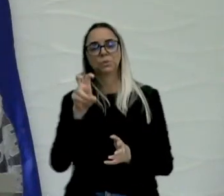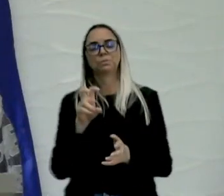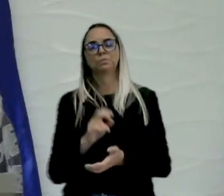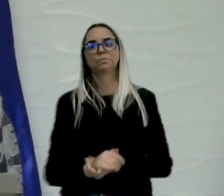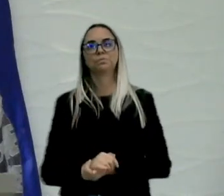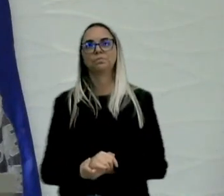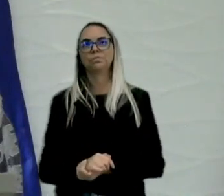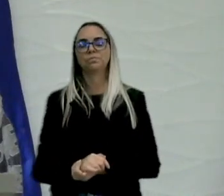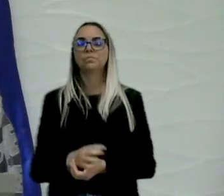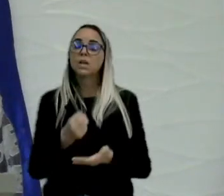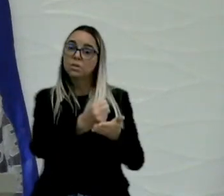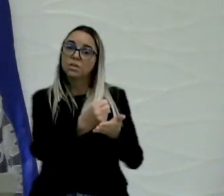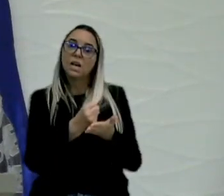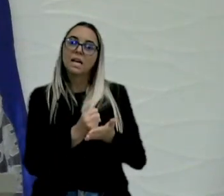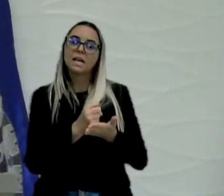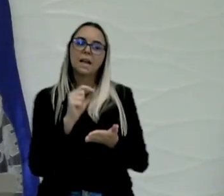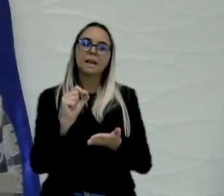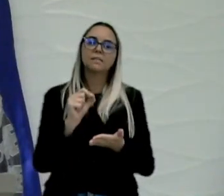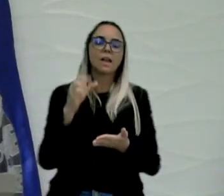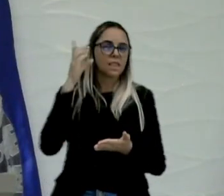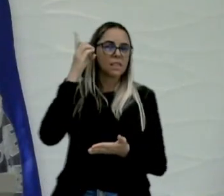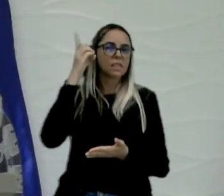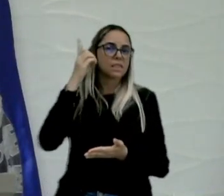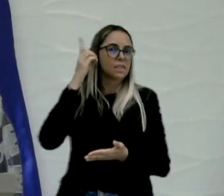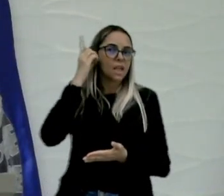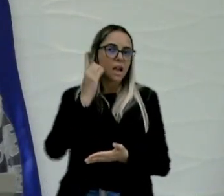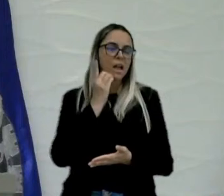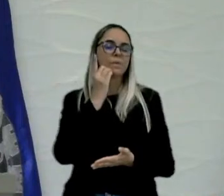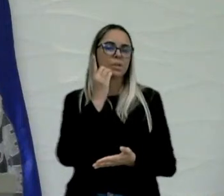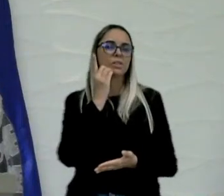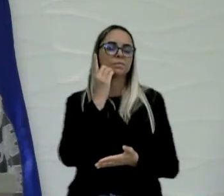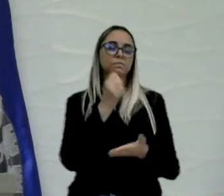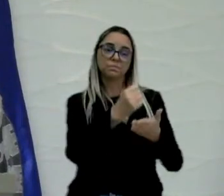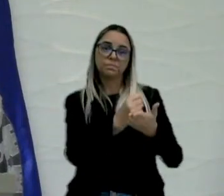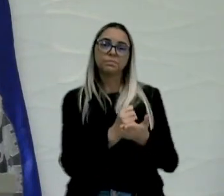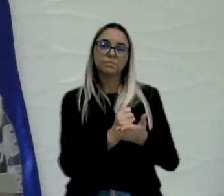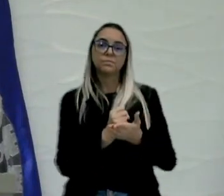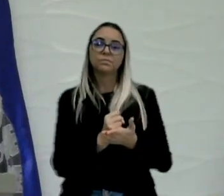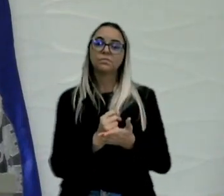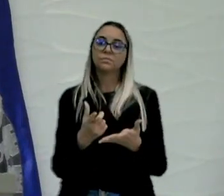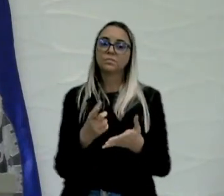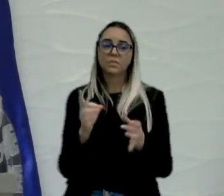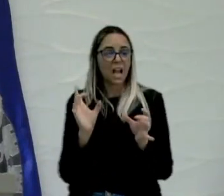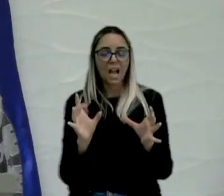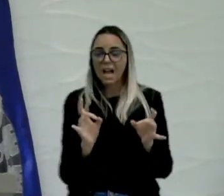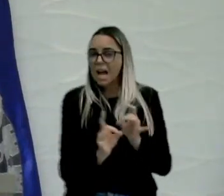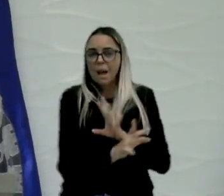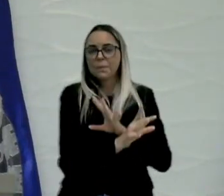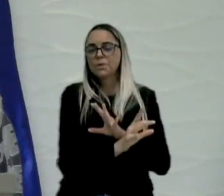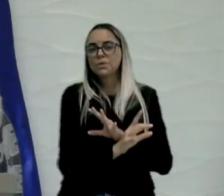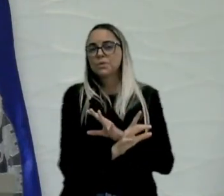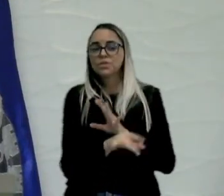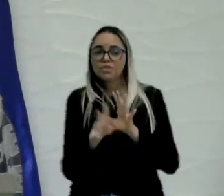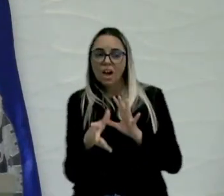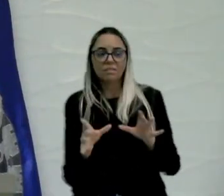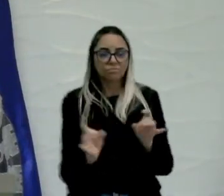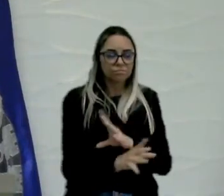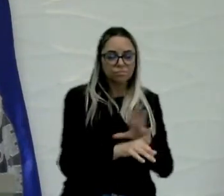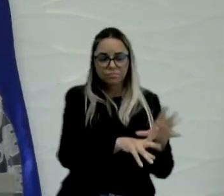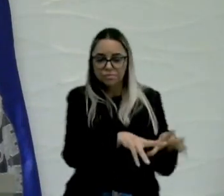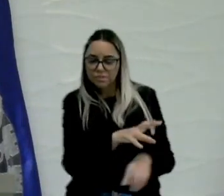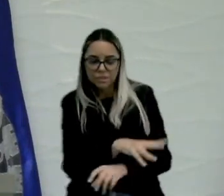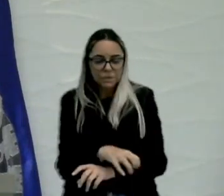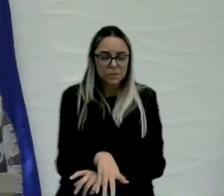com apoio da deputada Débora Almeida e nós estamos concluindo no tant concluímos aação de terra daquele